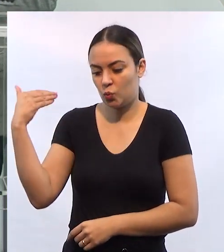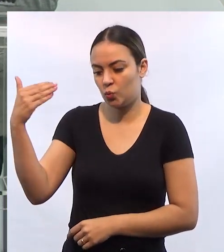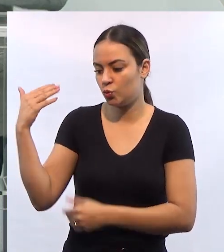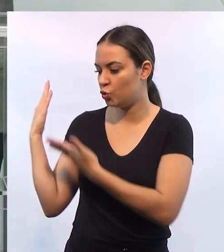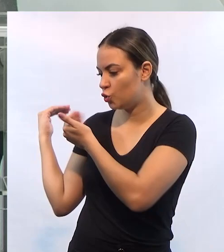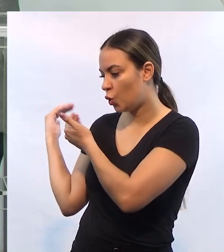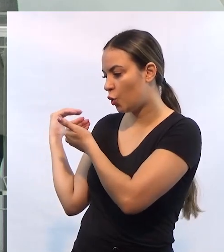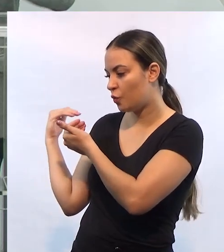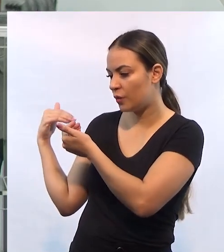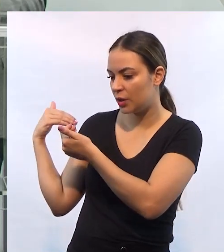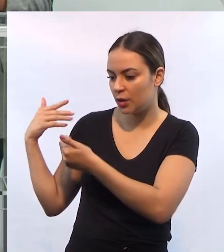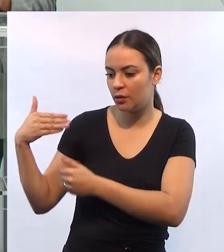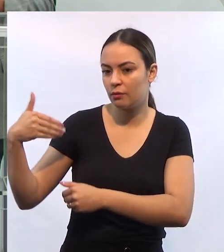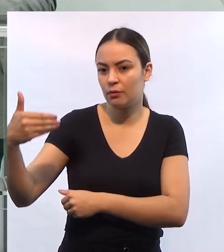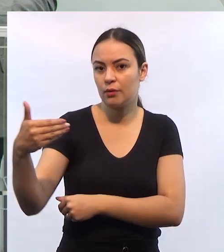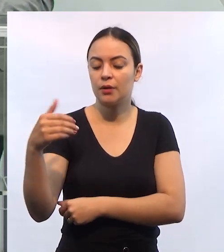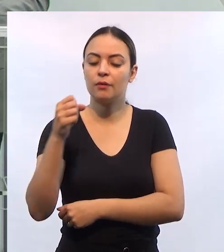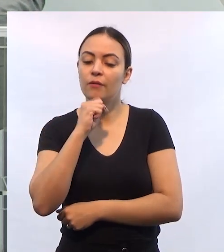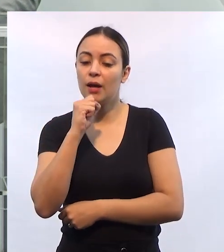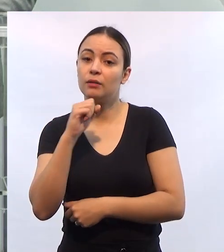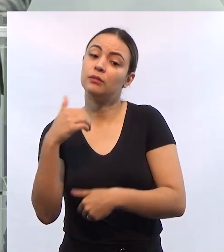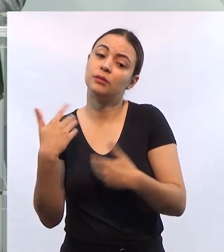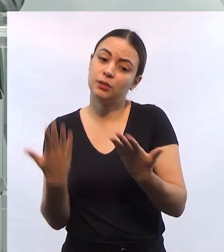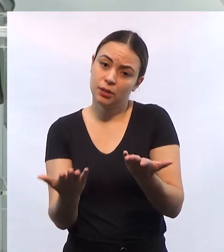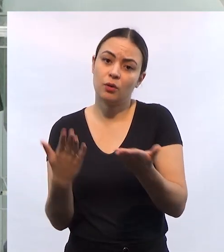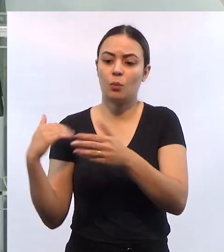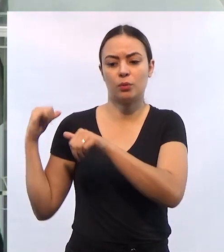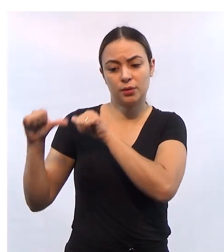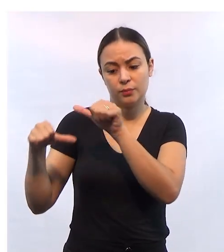mais saudável. E assim sucessivamente. Olha lá.